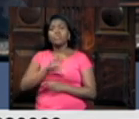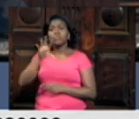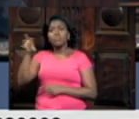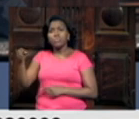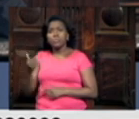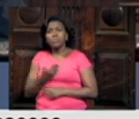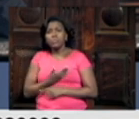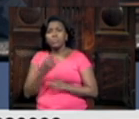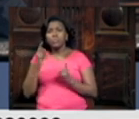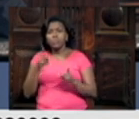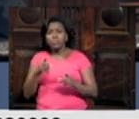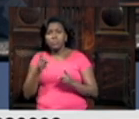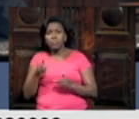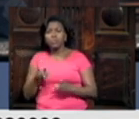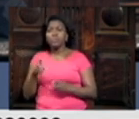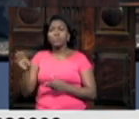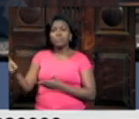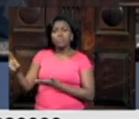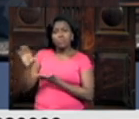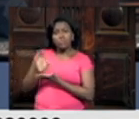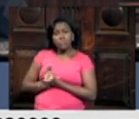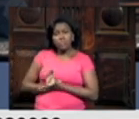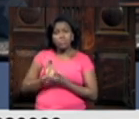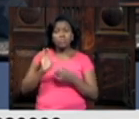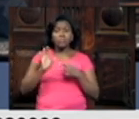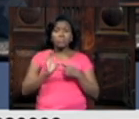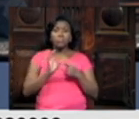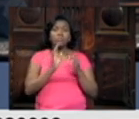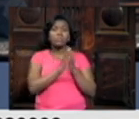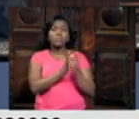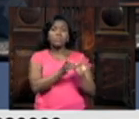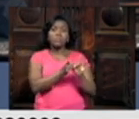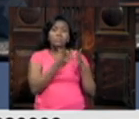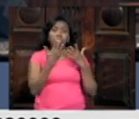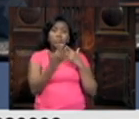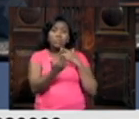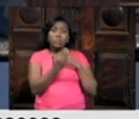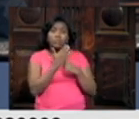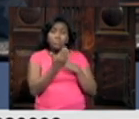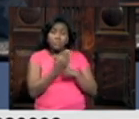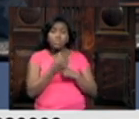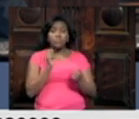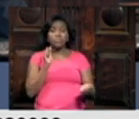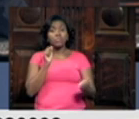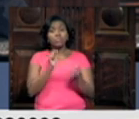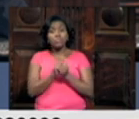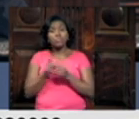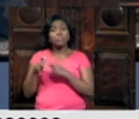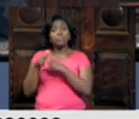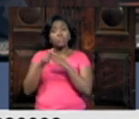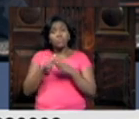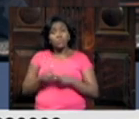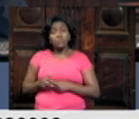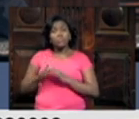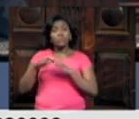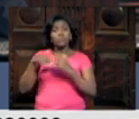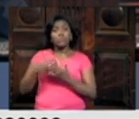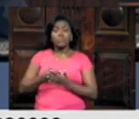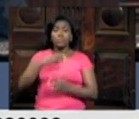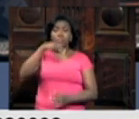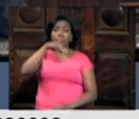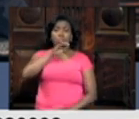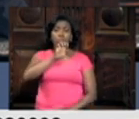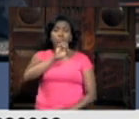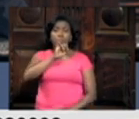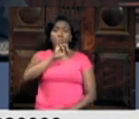no comércio um recurso. Me libere alguma ajuda para juntos reformarmos o Meirelles Padilha, para